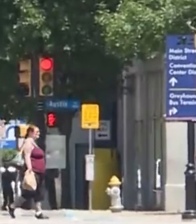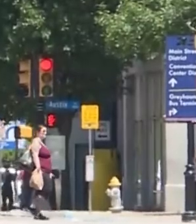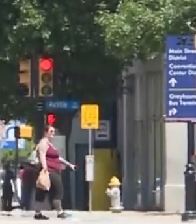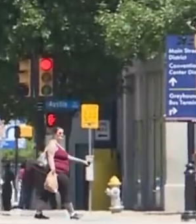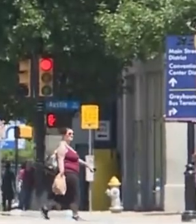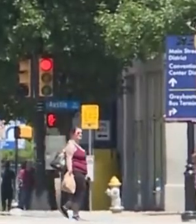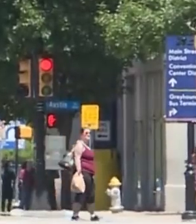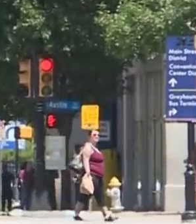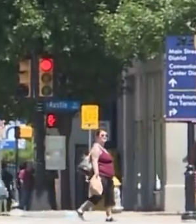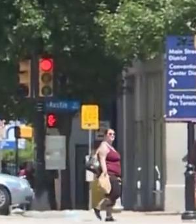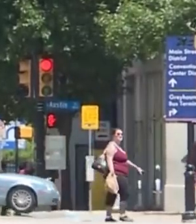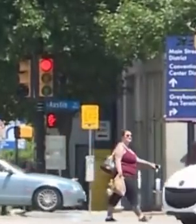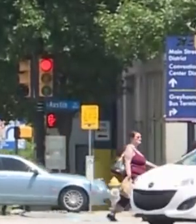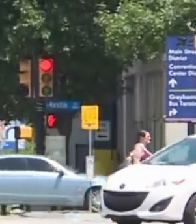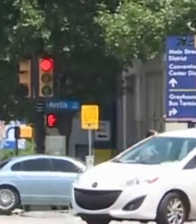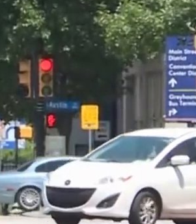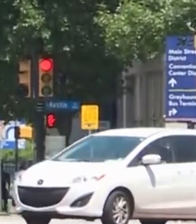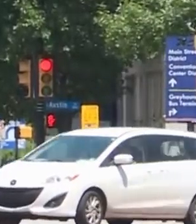Legenda Adriana